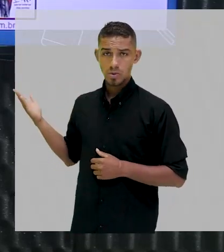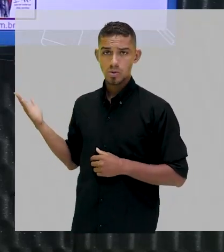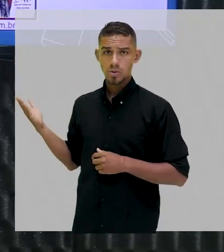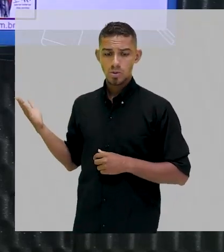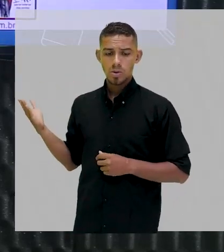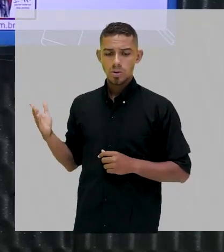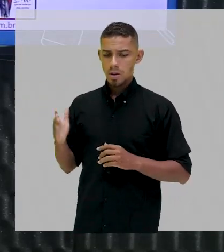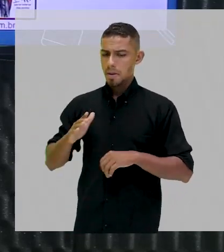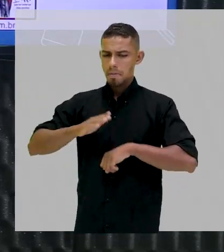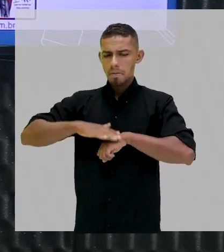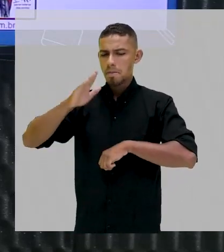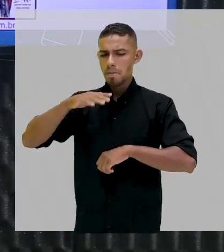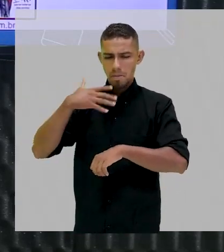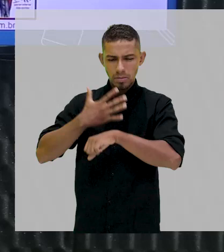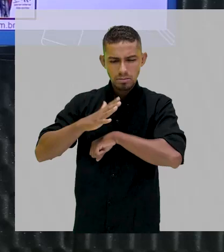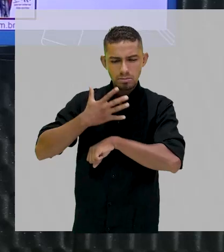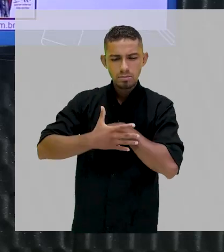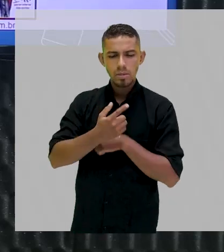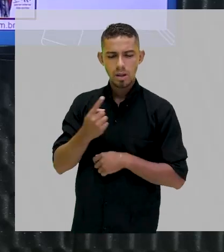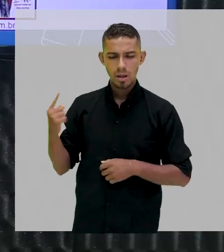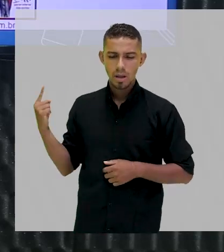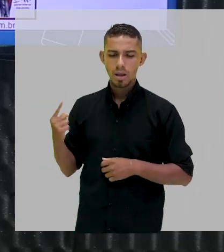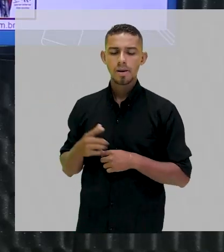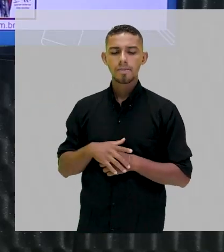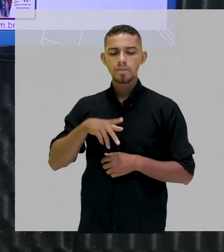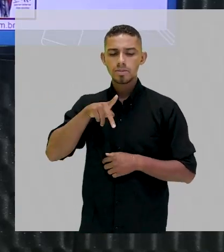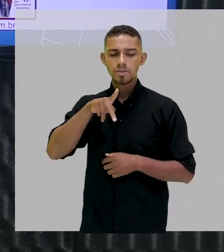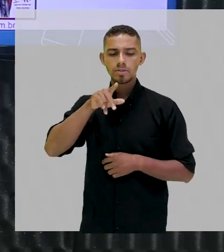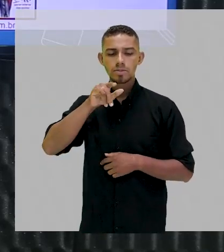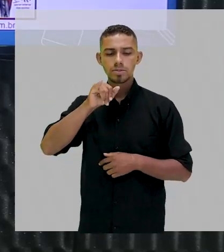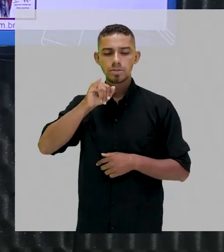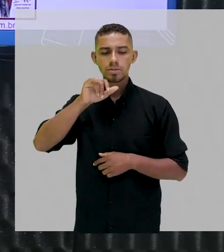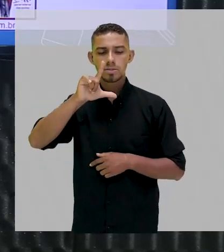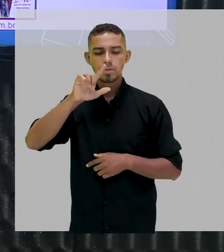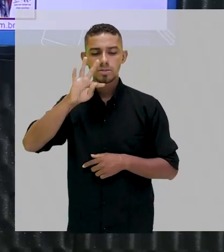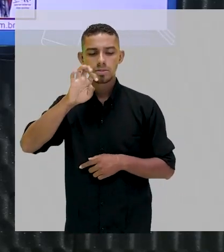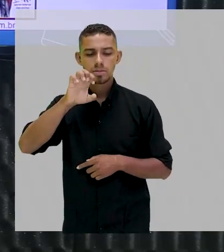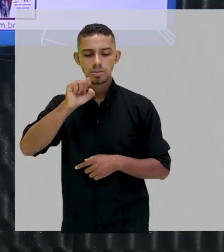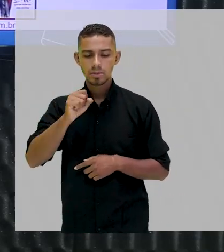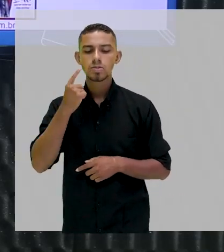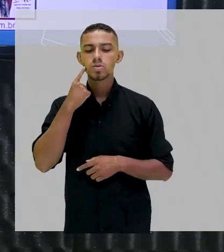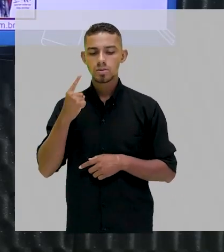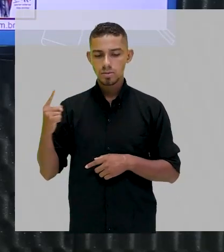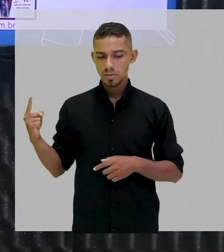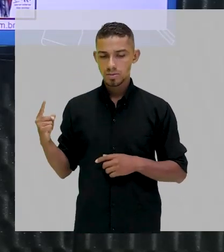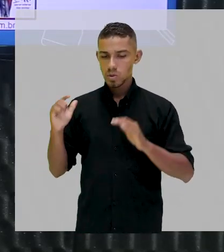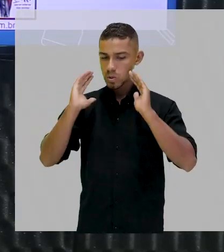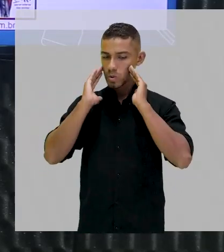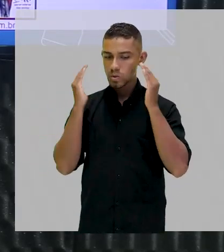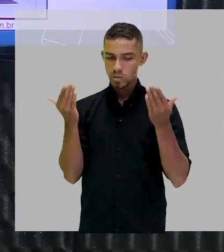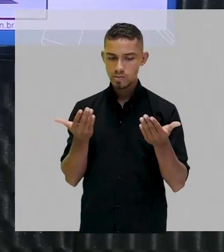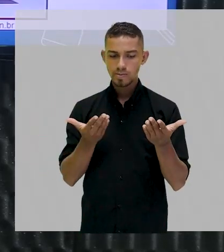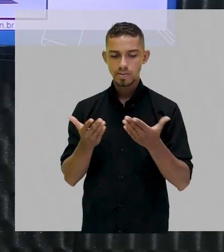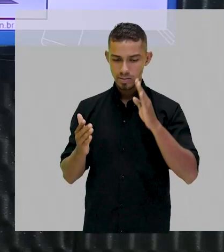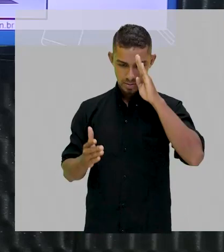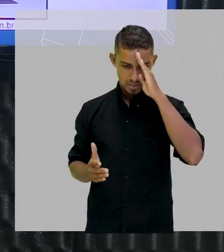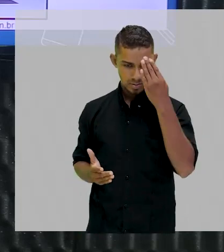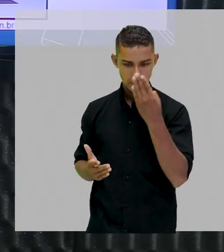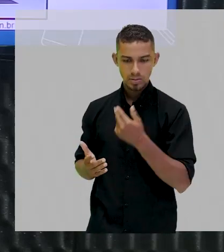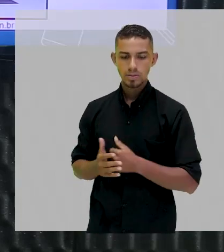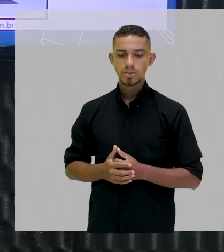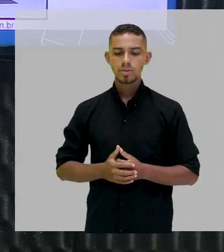são bem mais trabalhados na questão do Pilates. Esse elemento aqui é a centralização, esse